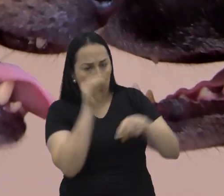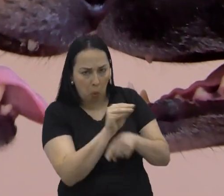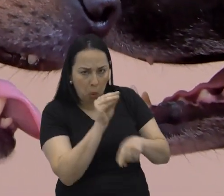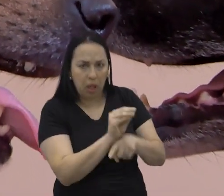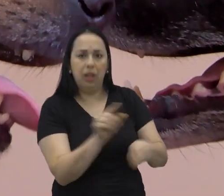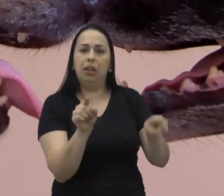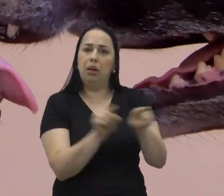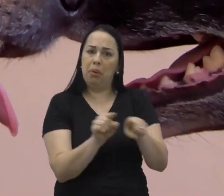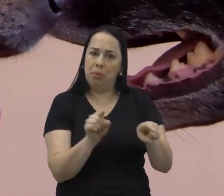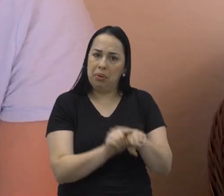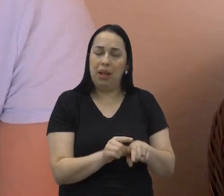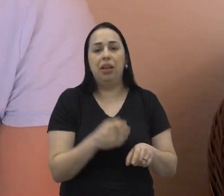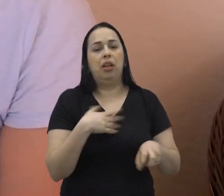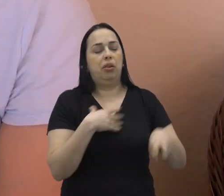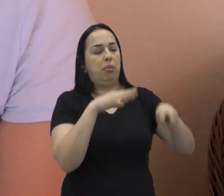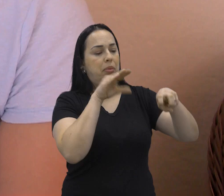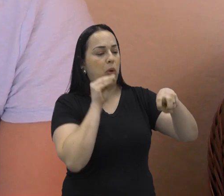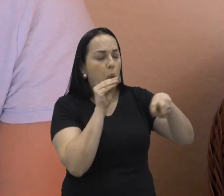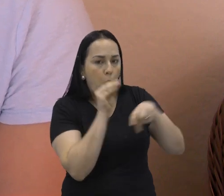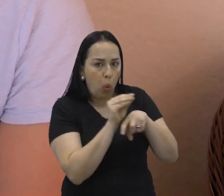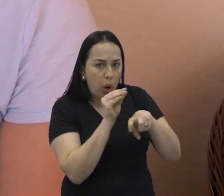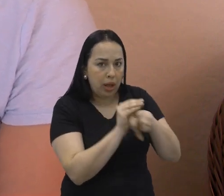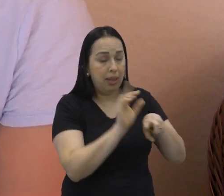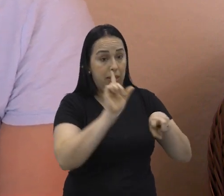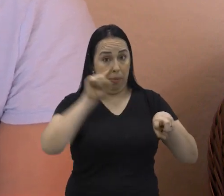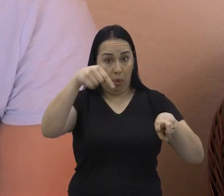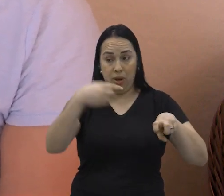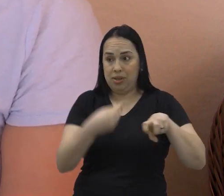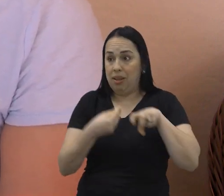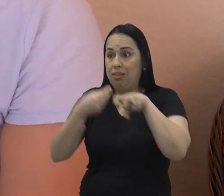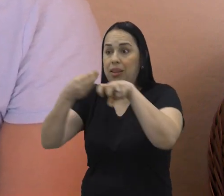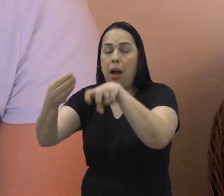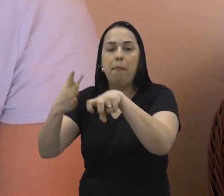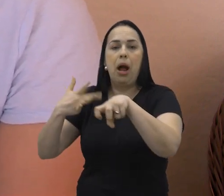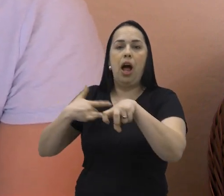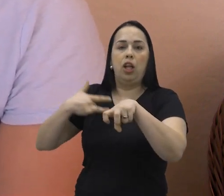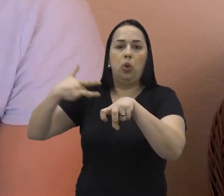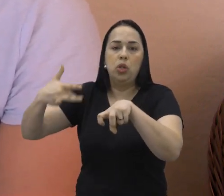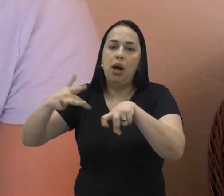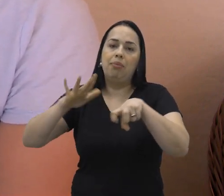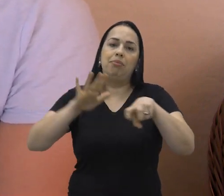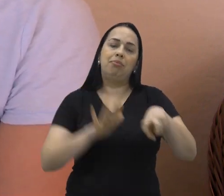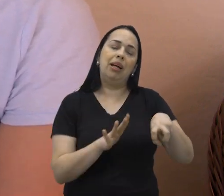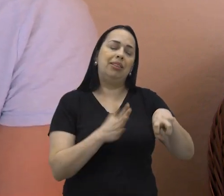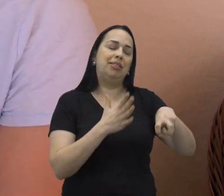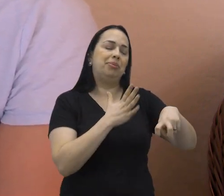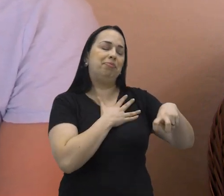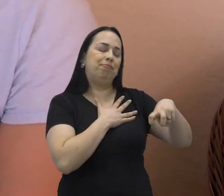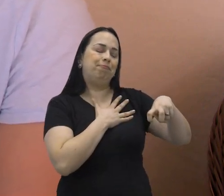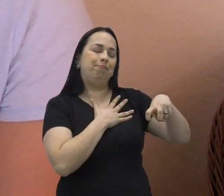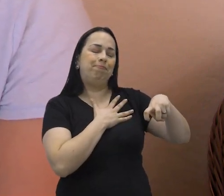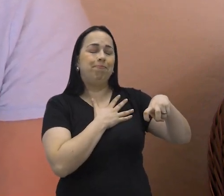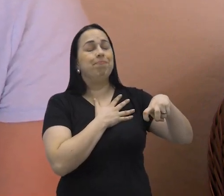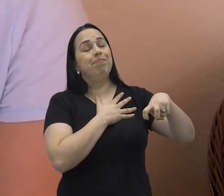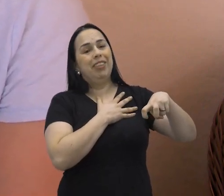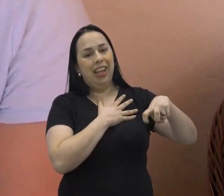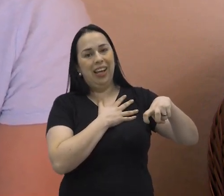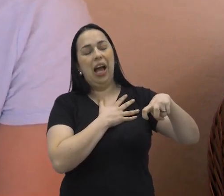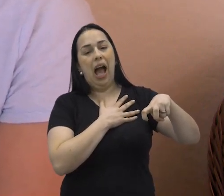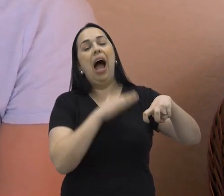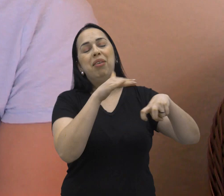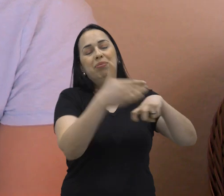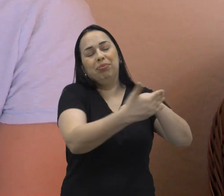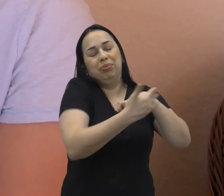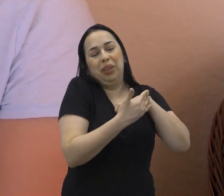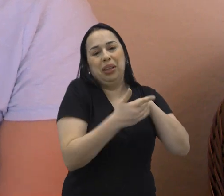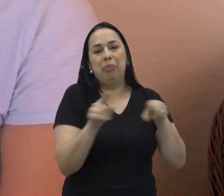com um corte na cabeça e aí a gente foi cuidando dela também a ideia No começo era botar ela PR adoção Porque a gente já tinha duas né